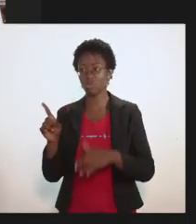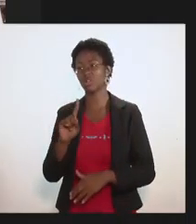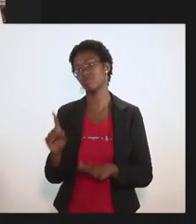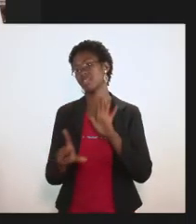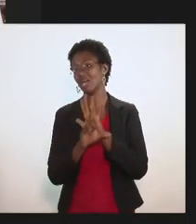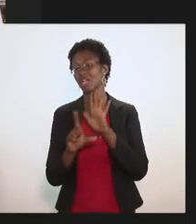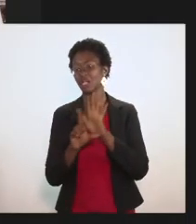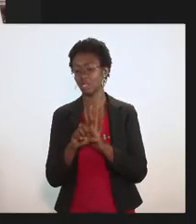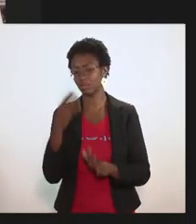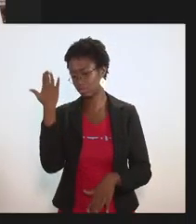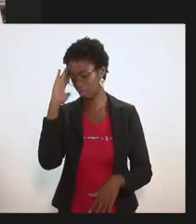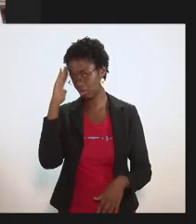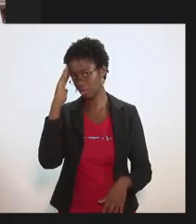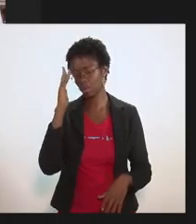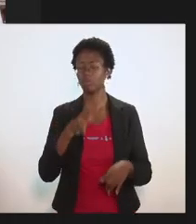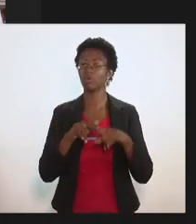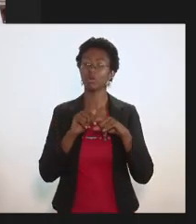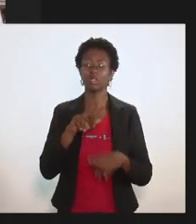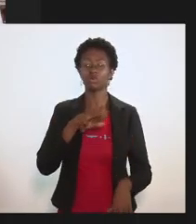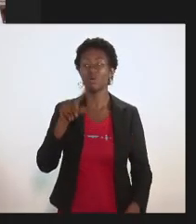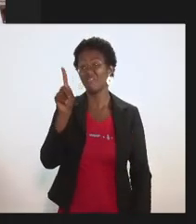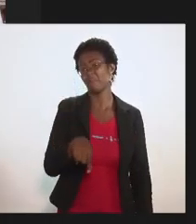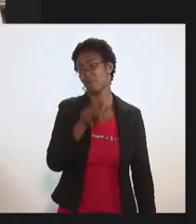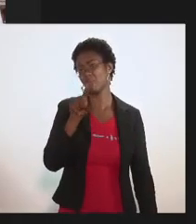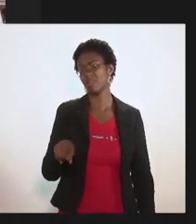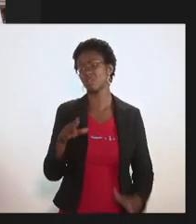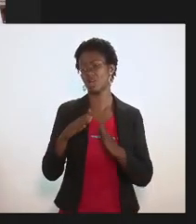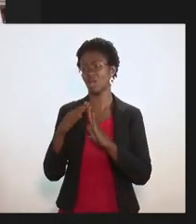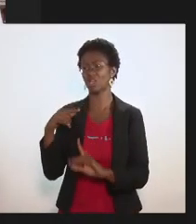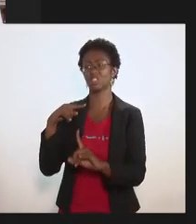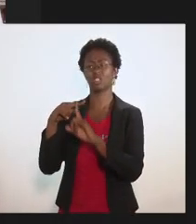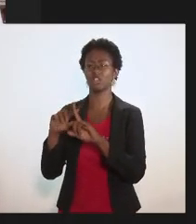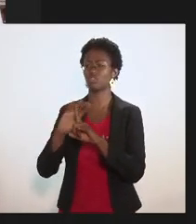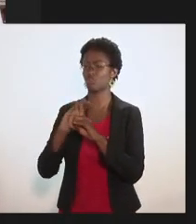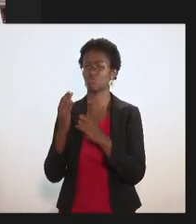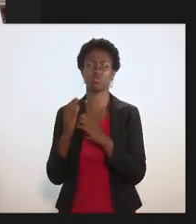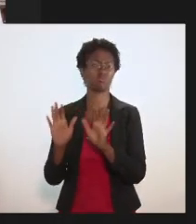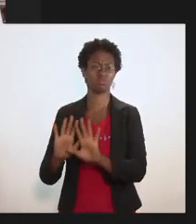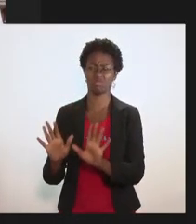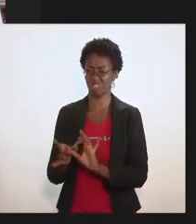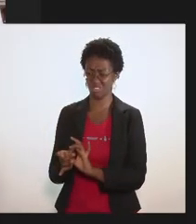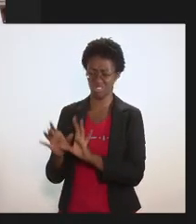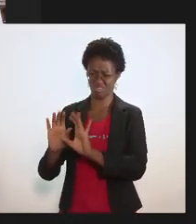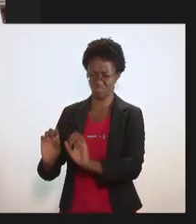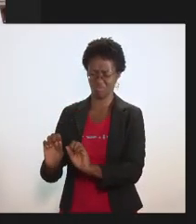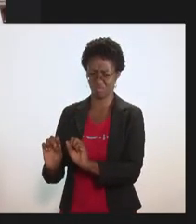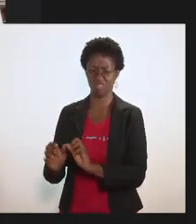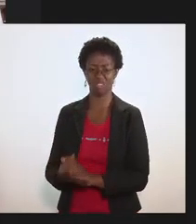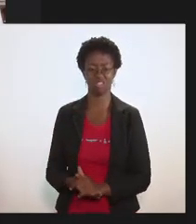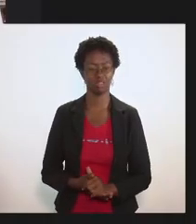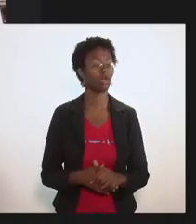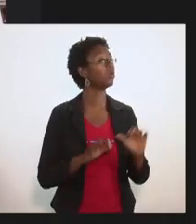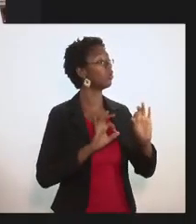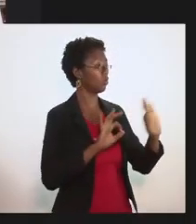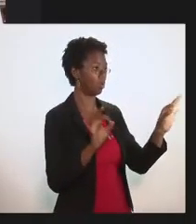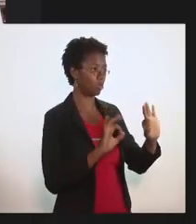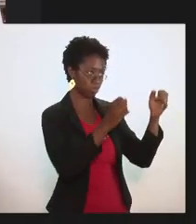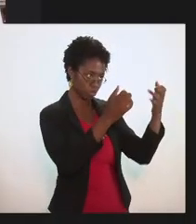mas de não beneficiar um em detrimento aos demais, conforme o artigo 1º da lei. É bom, Márcio. Não é para todo mundo, é só para